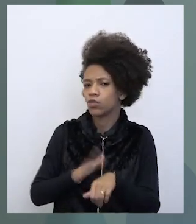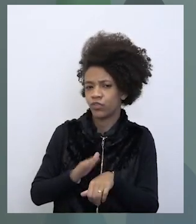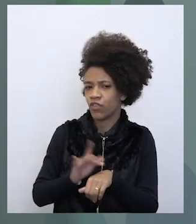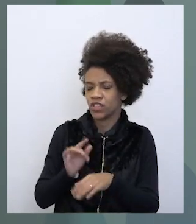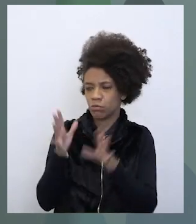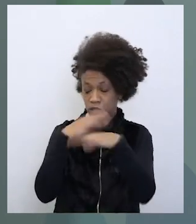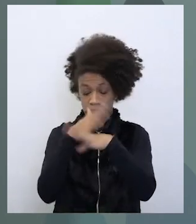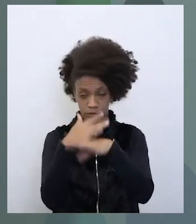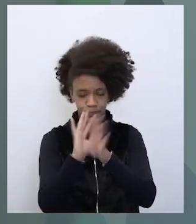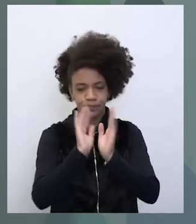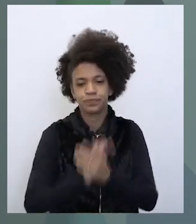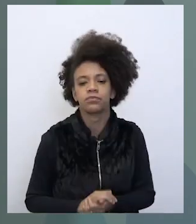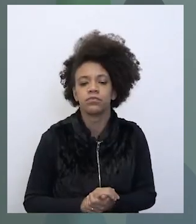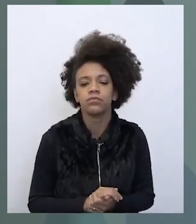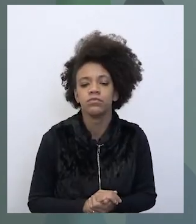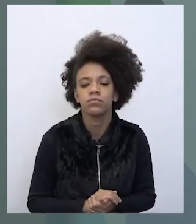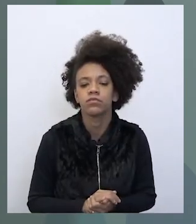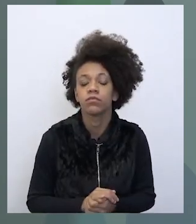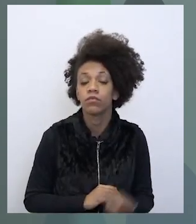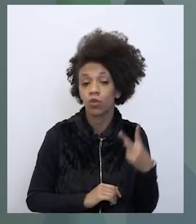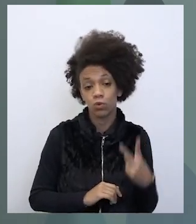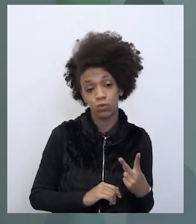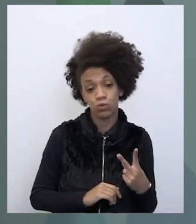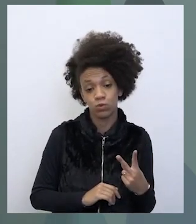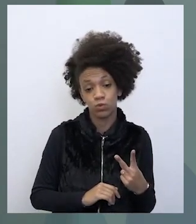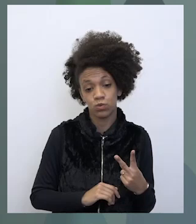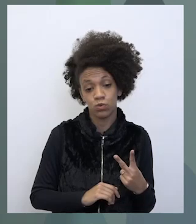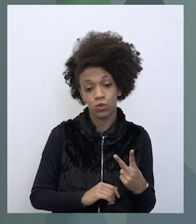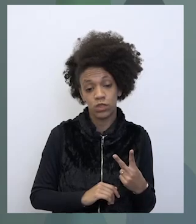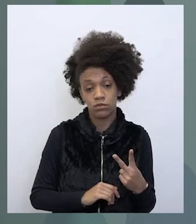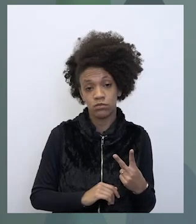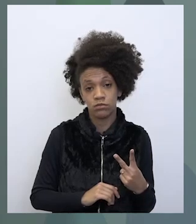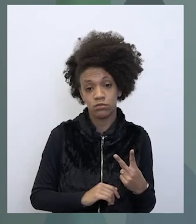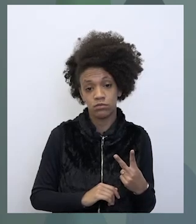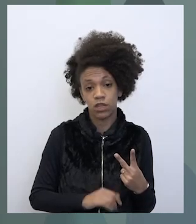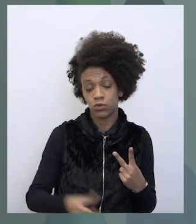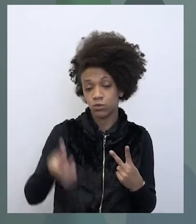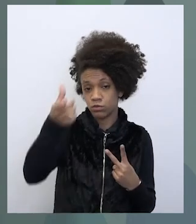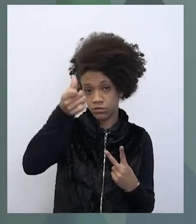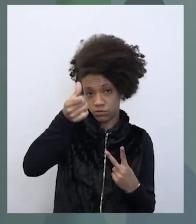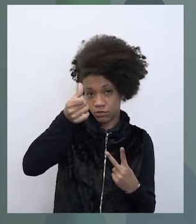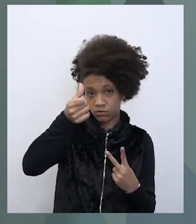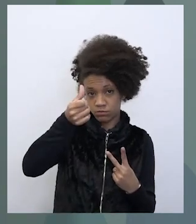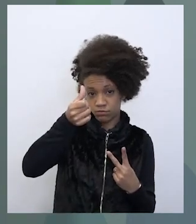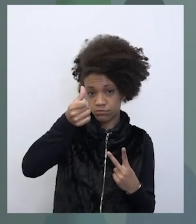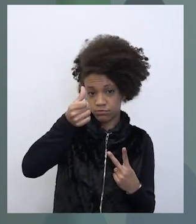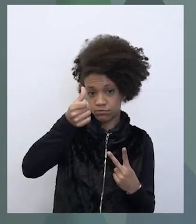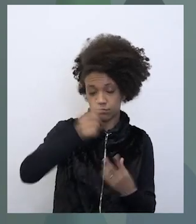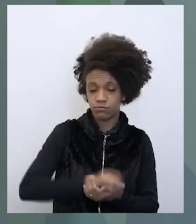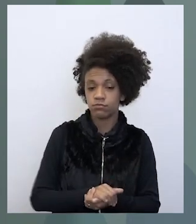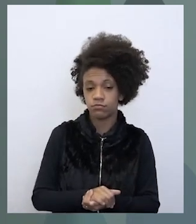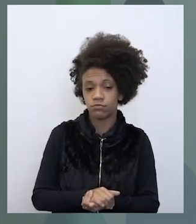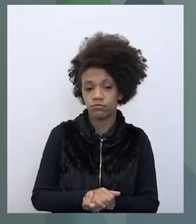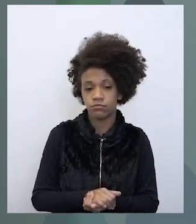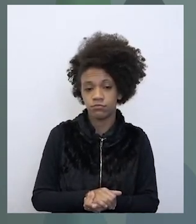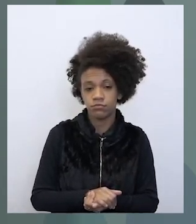vocês. O 2 vai estar ligado no 6. O 2 vai estar ligado no 6. Deixa eu subir aqui até o 6. Mais ou menos aqui